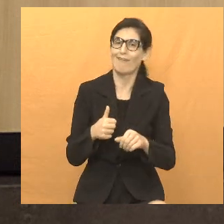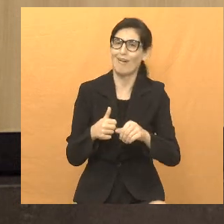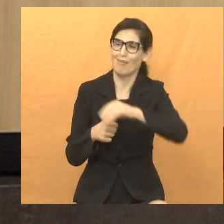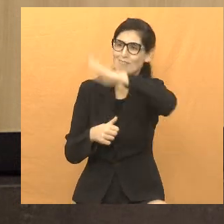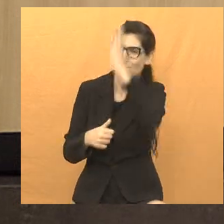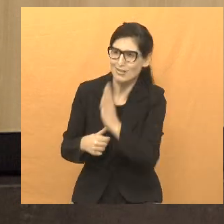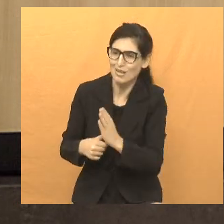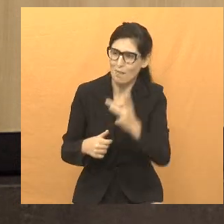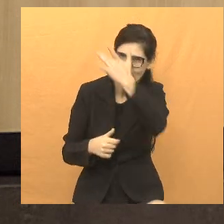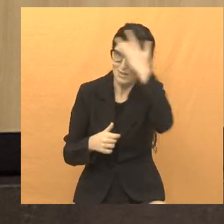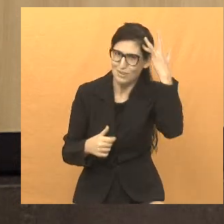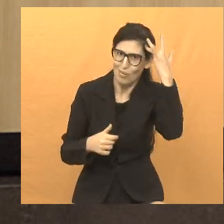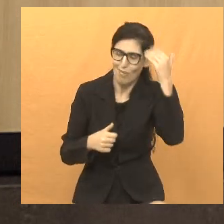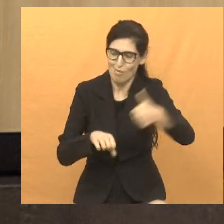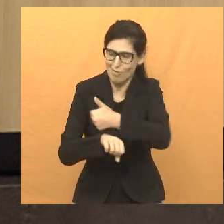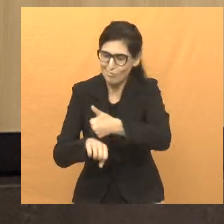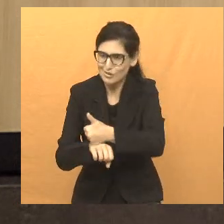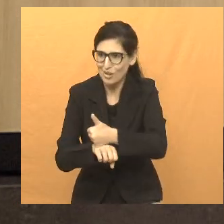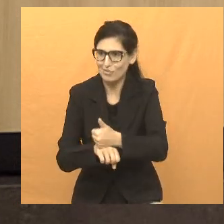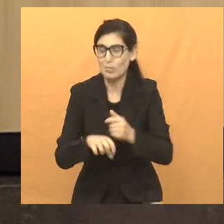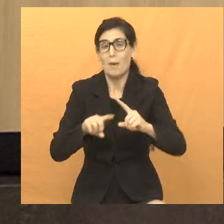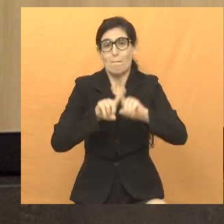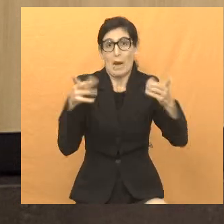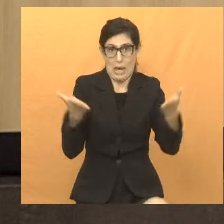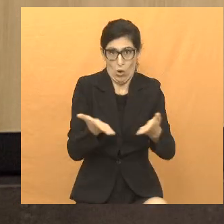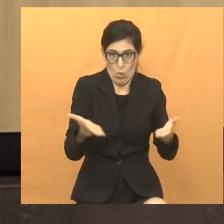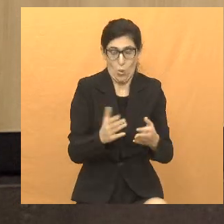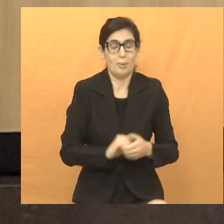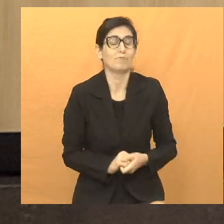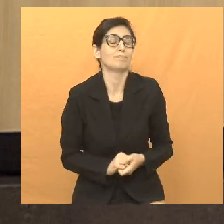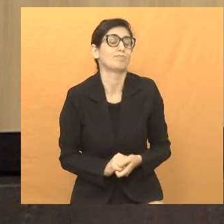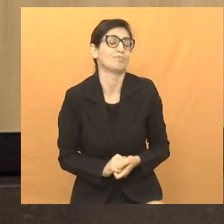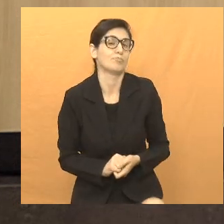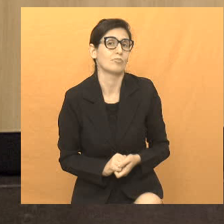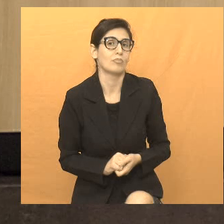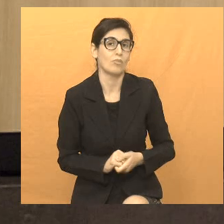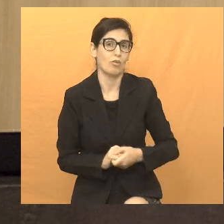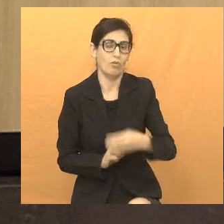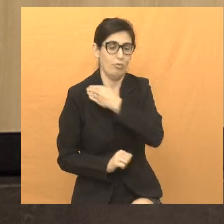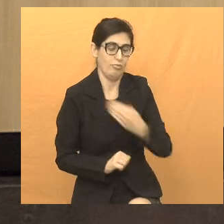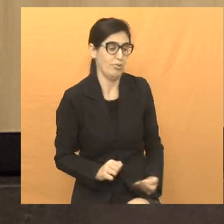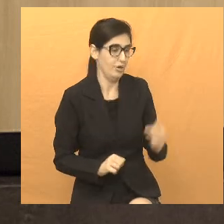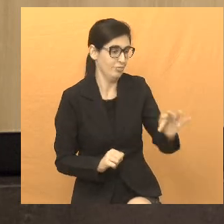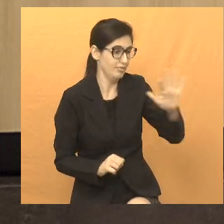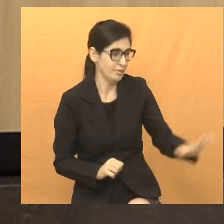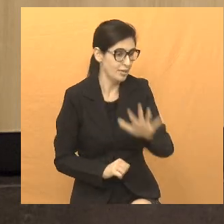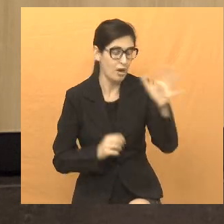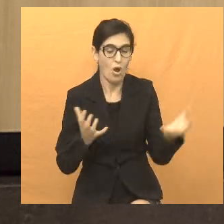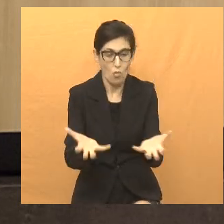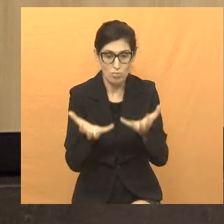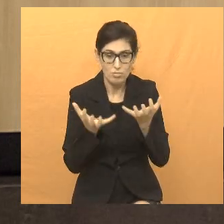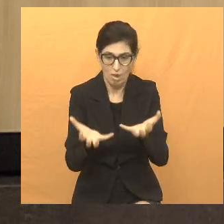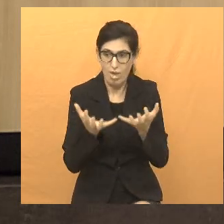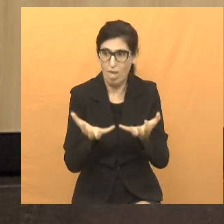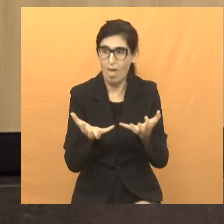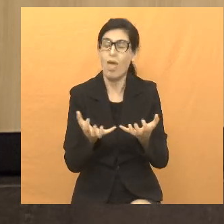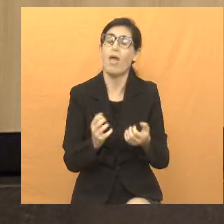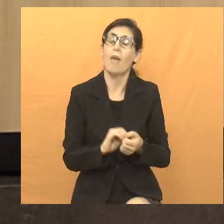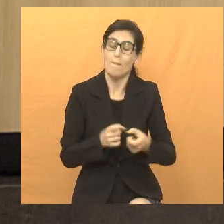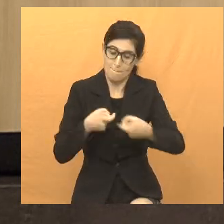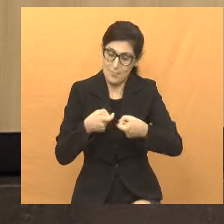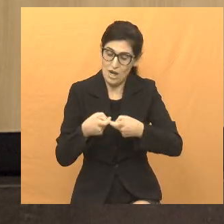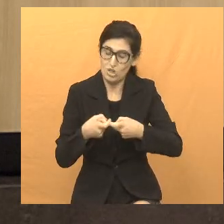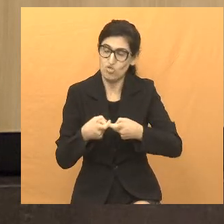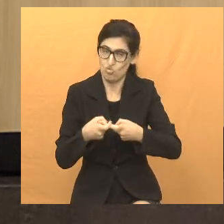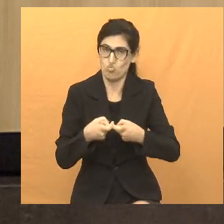gente aderir ao programa do governo federal de médico até 22 horas em algumas unidades de saúde. A gente tem um